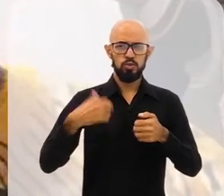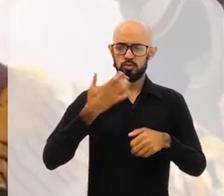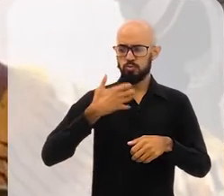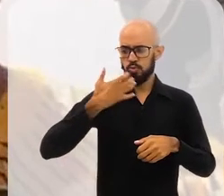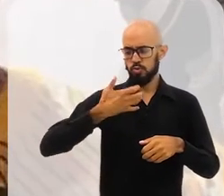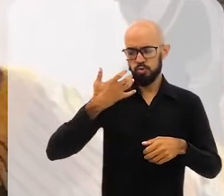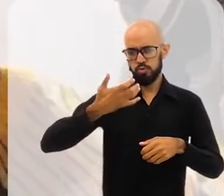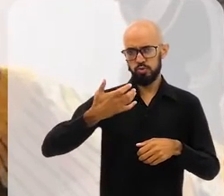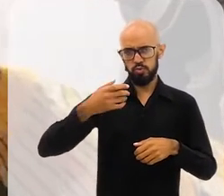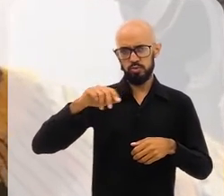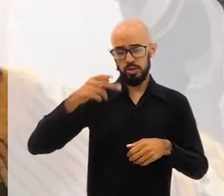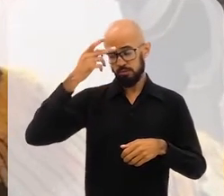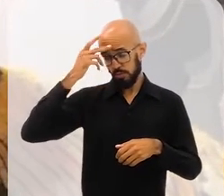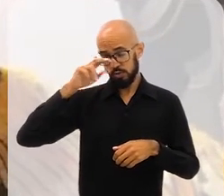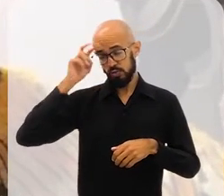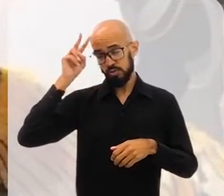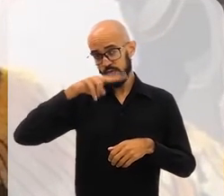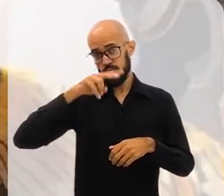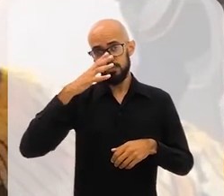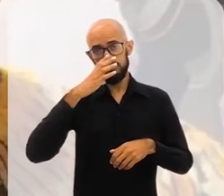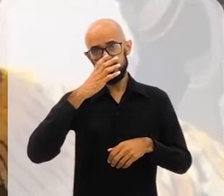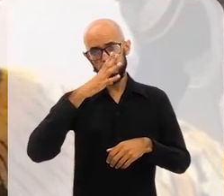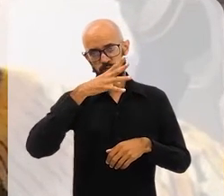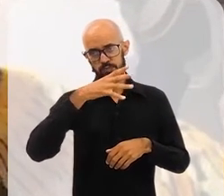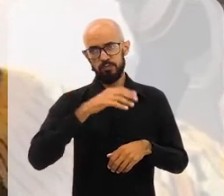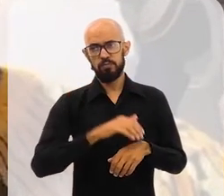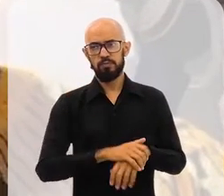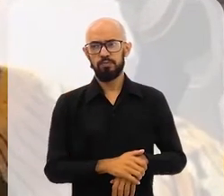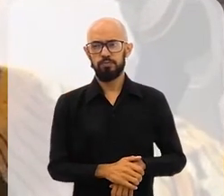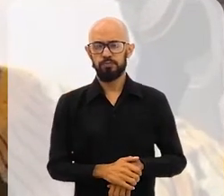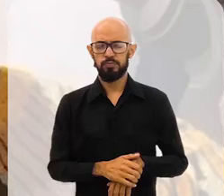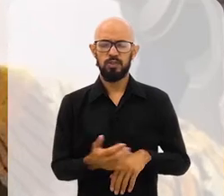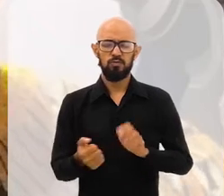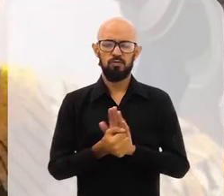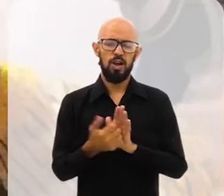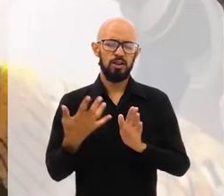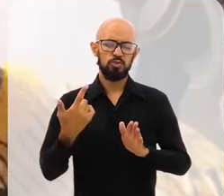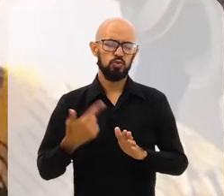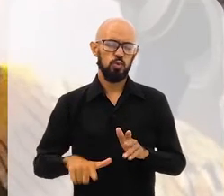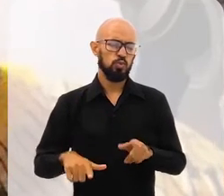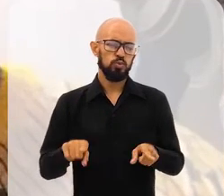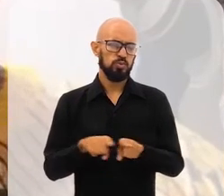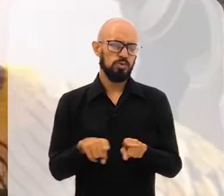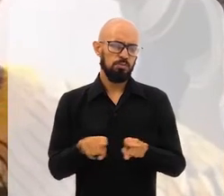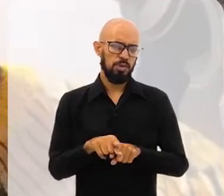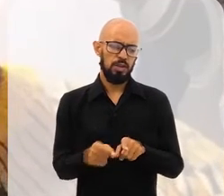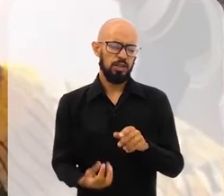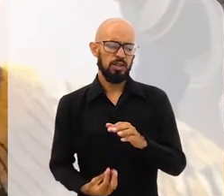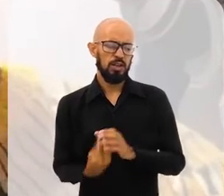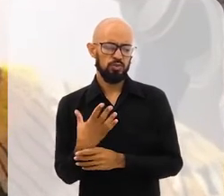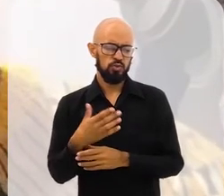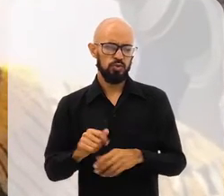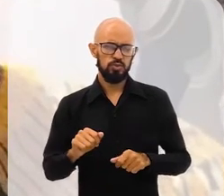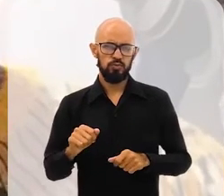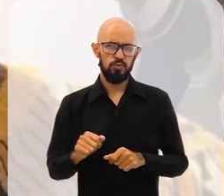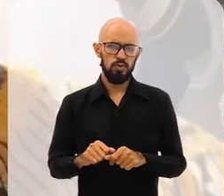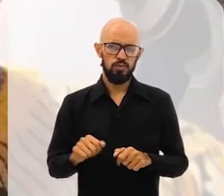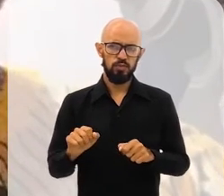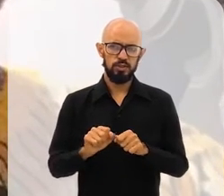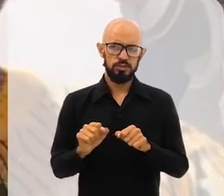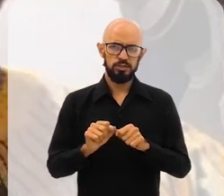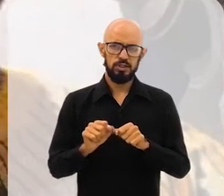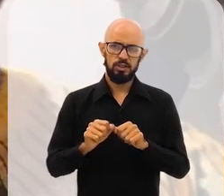e os espectadores não projeto música Acorrentadas 15 várias outras Produções que foram